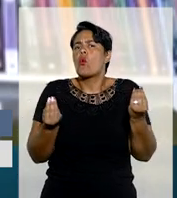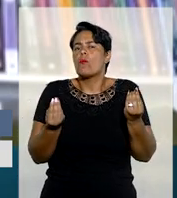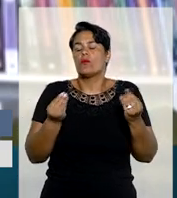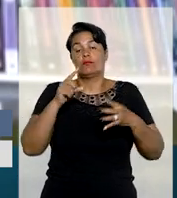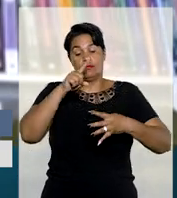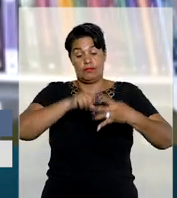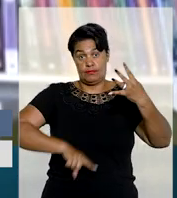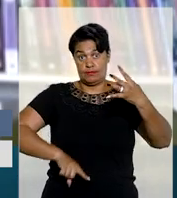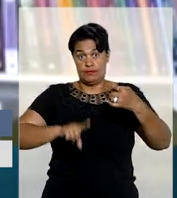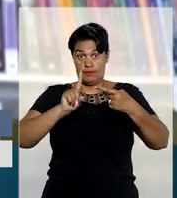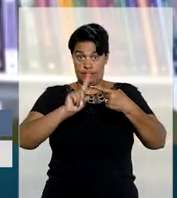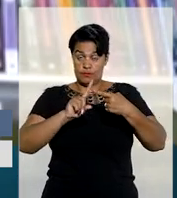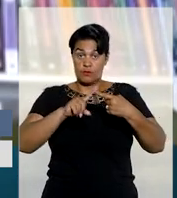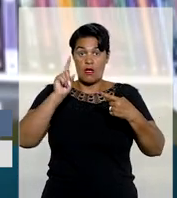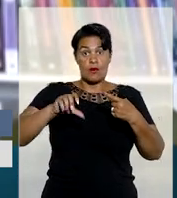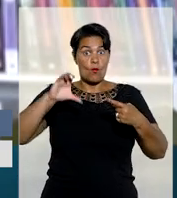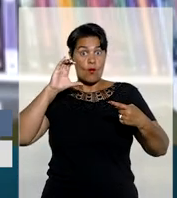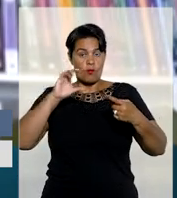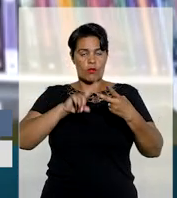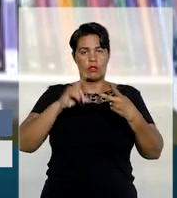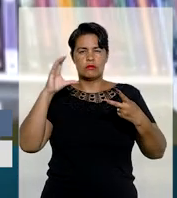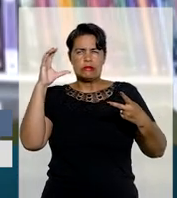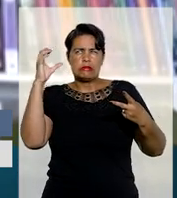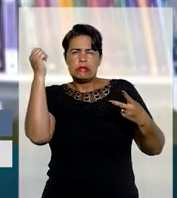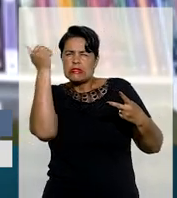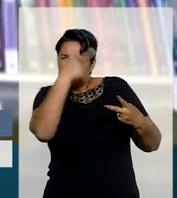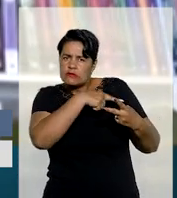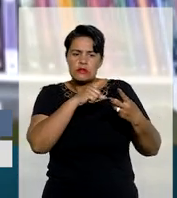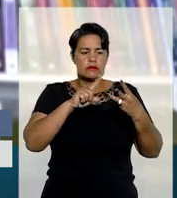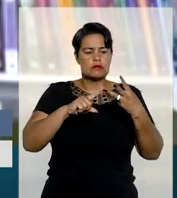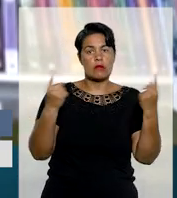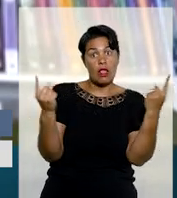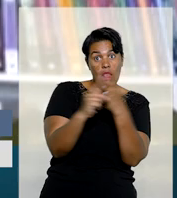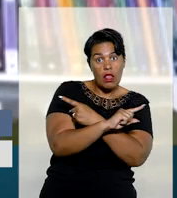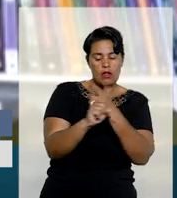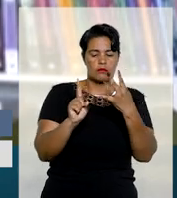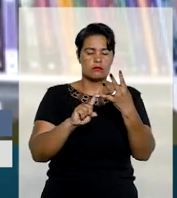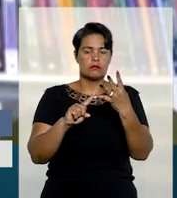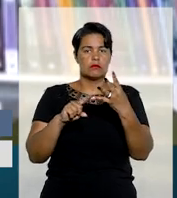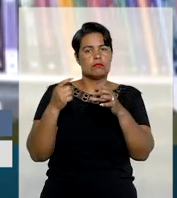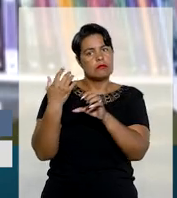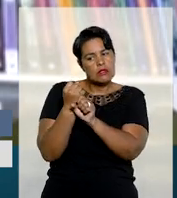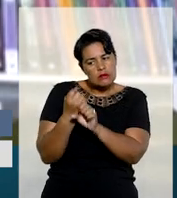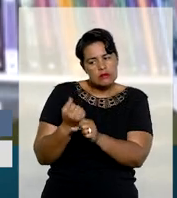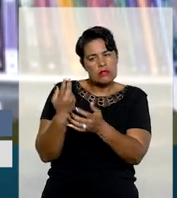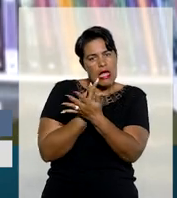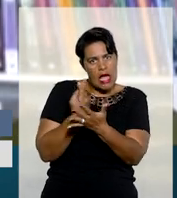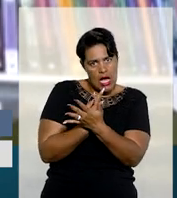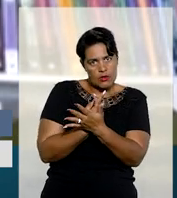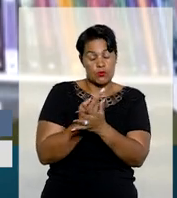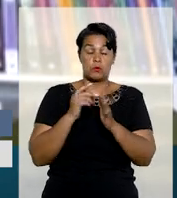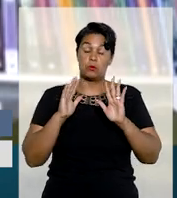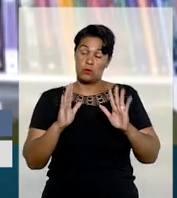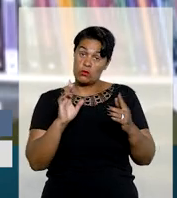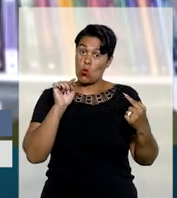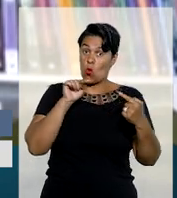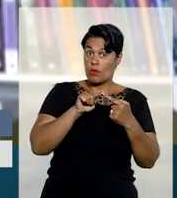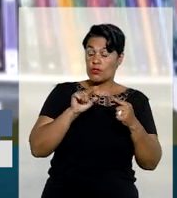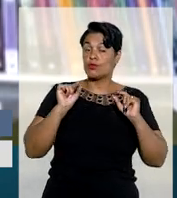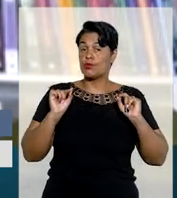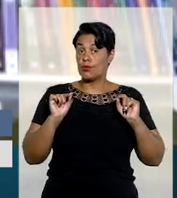decisão judicial. Pode ser um vício de omissão, de obscuridade, de contradição ou um erro material. E os embargos têm por